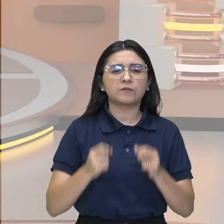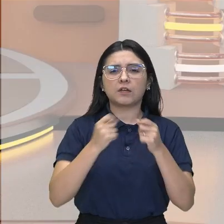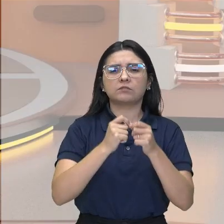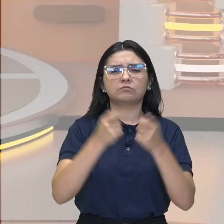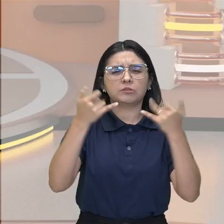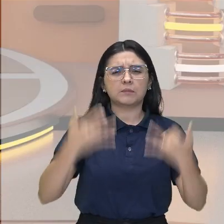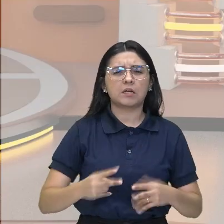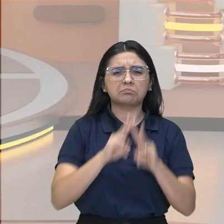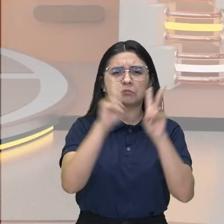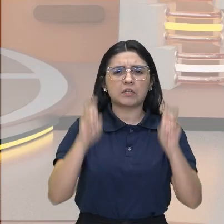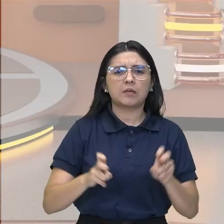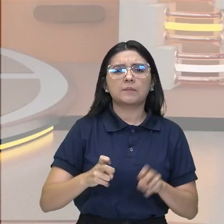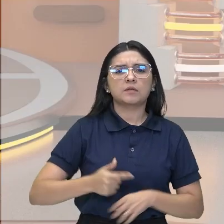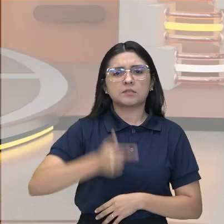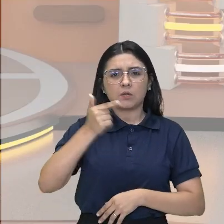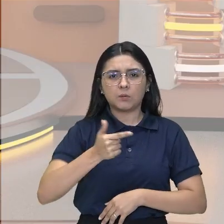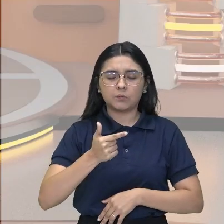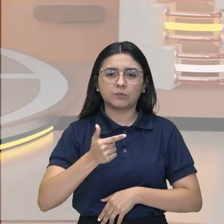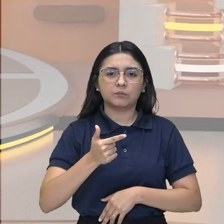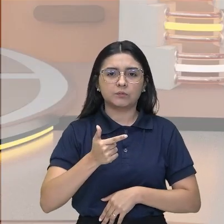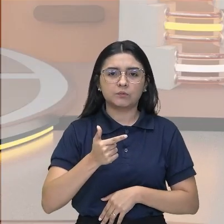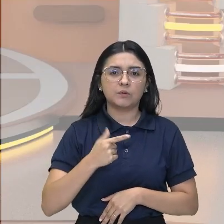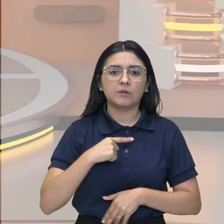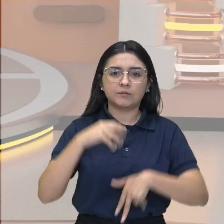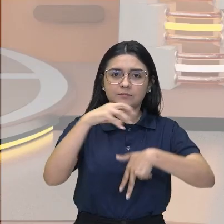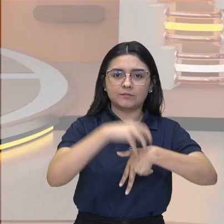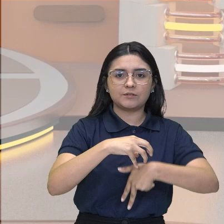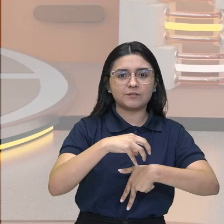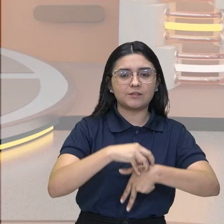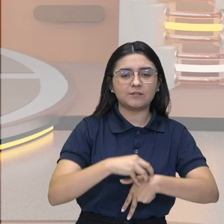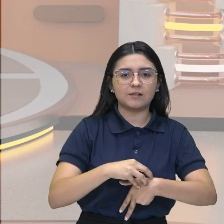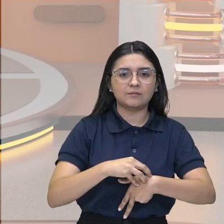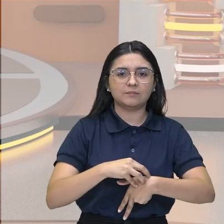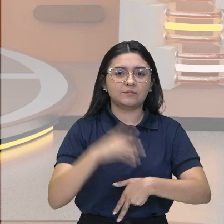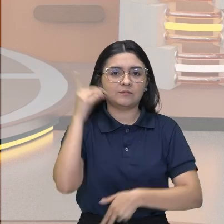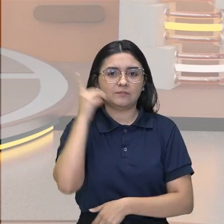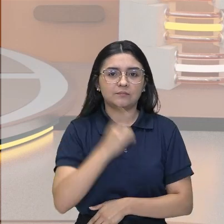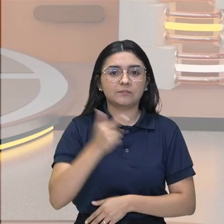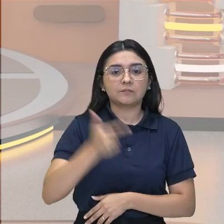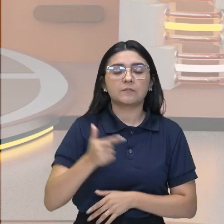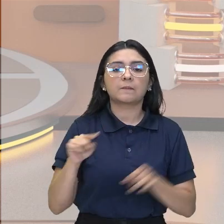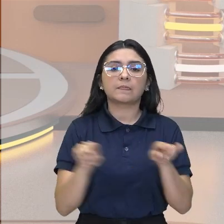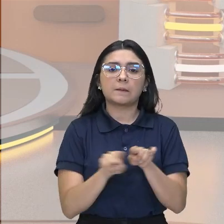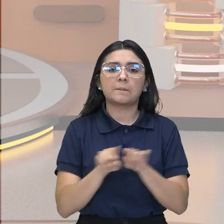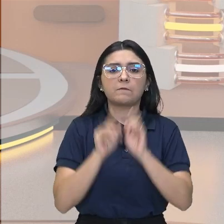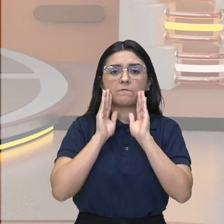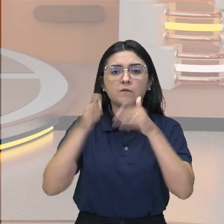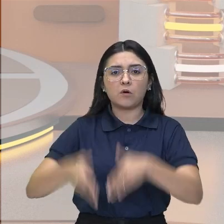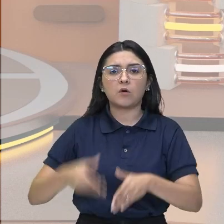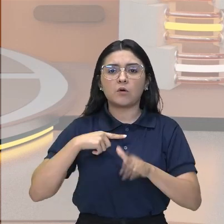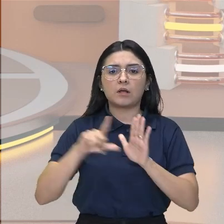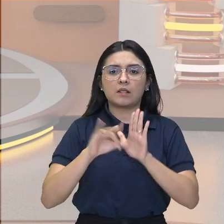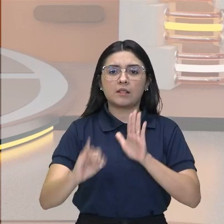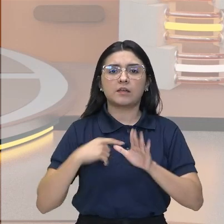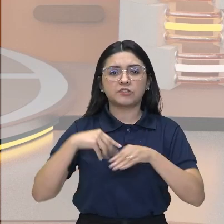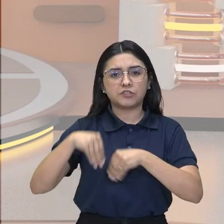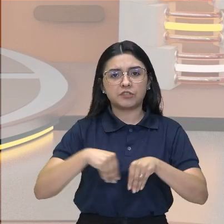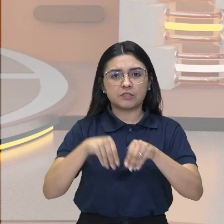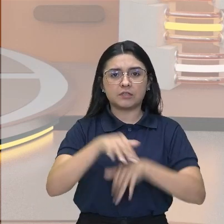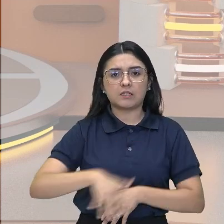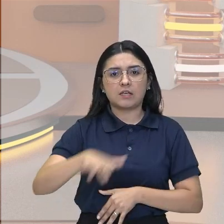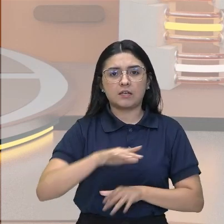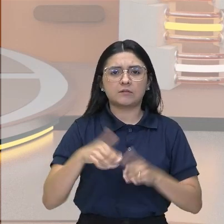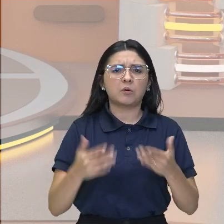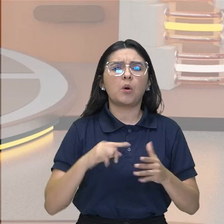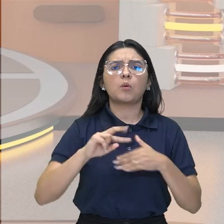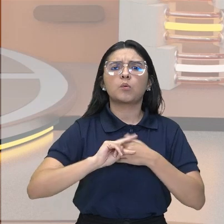Reinado, sobre o reinado de Dom Pedro II, mais especificamente na Lei de Terras e na consequência que essa Lei de